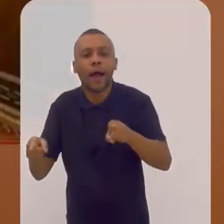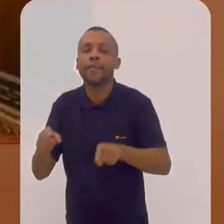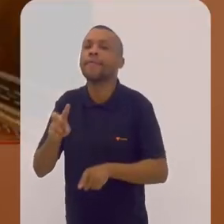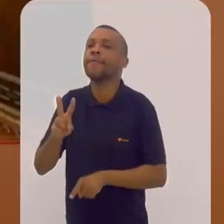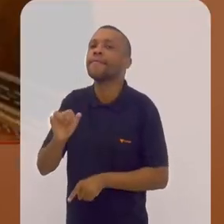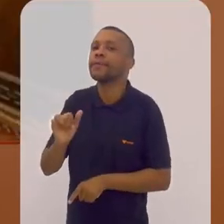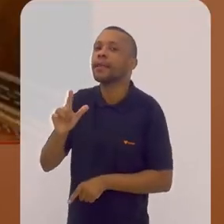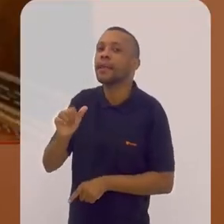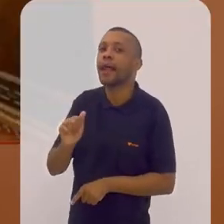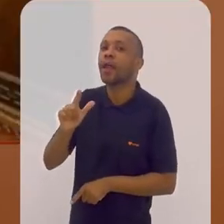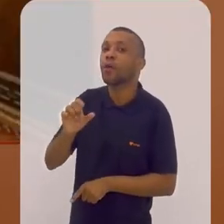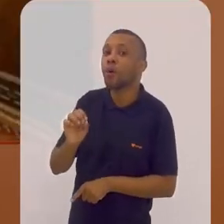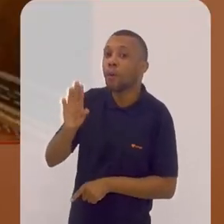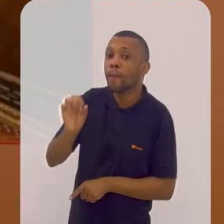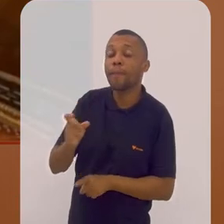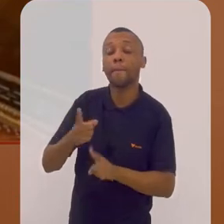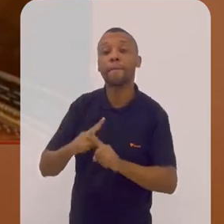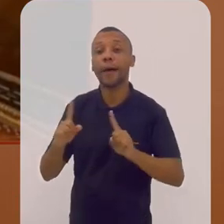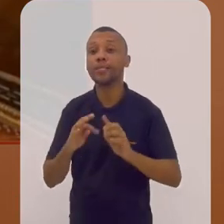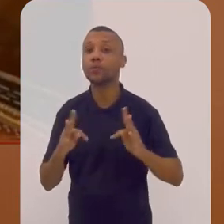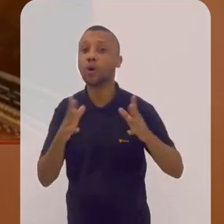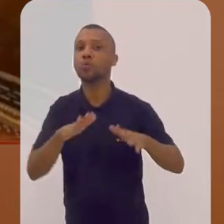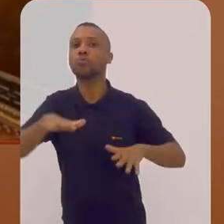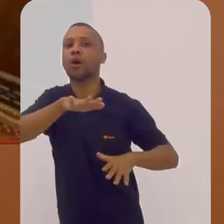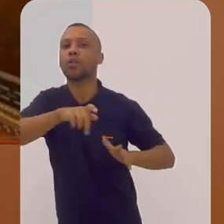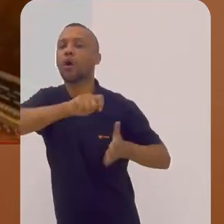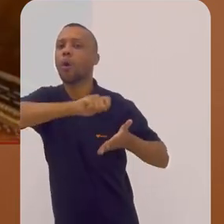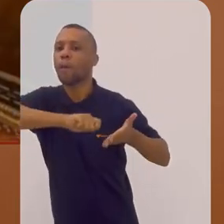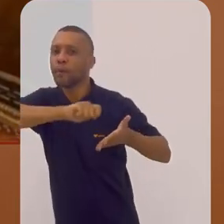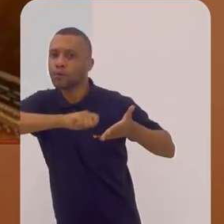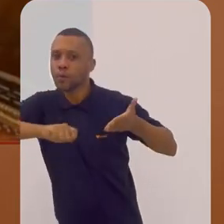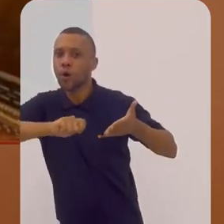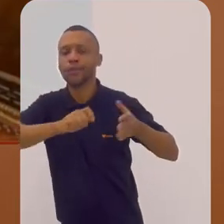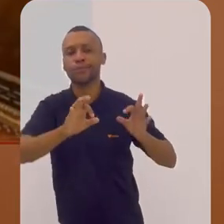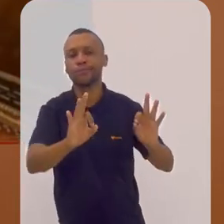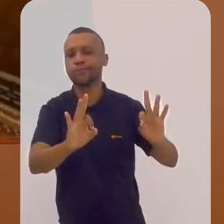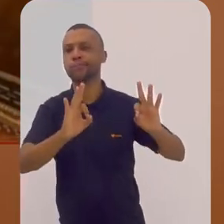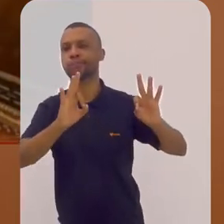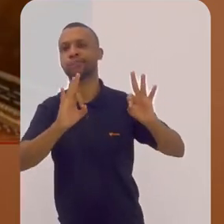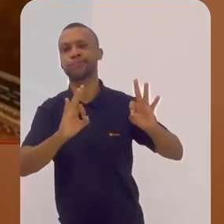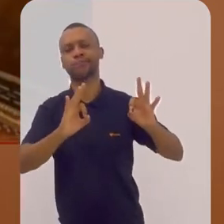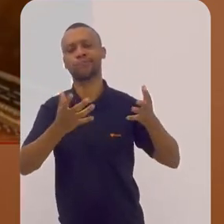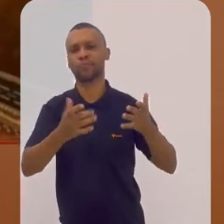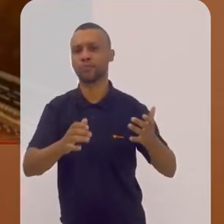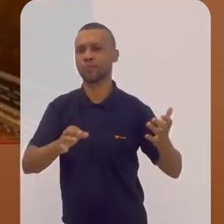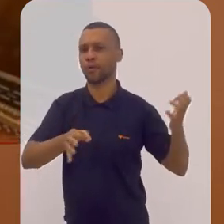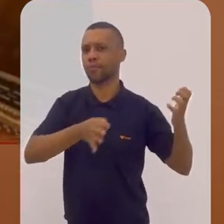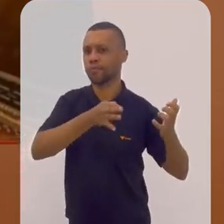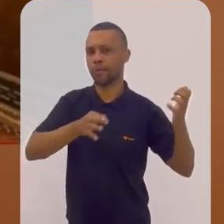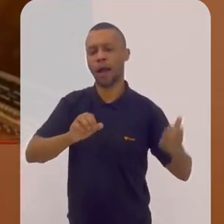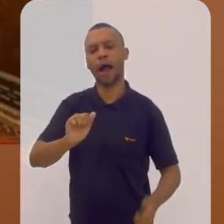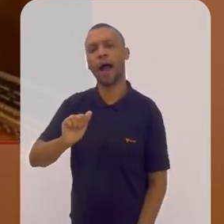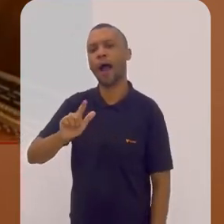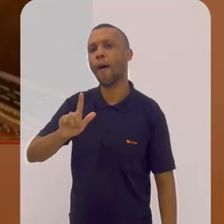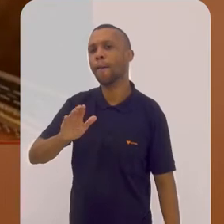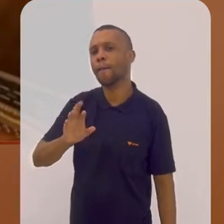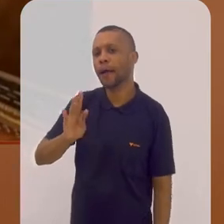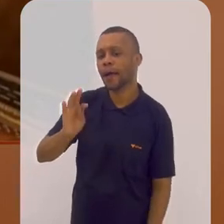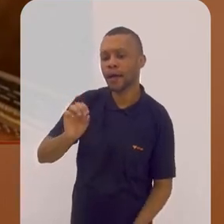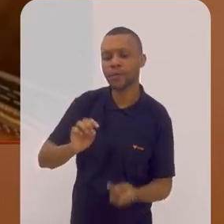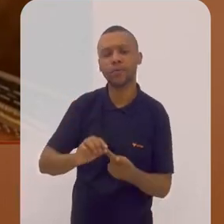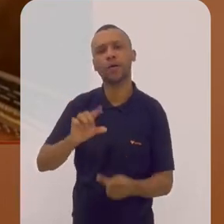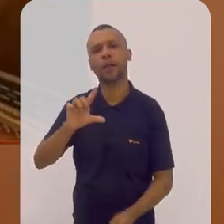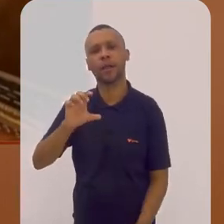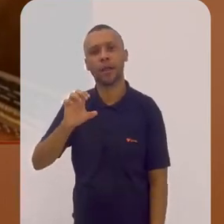pouco de Villa-Lobos, ainda bem, mas todos os outros compositores, grandes compositores sinfônicos, como Alberto